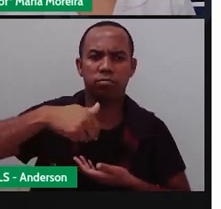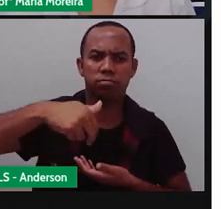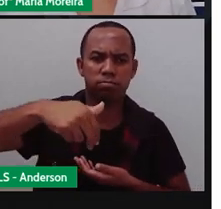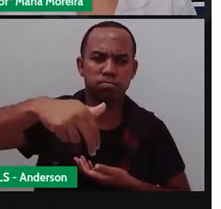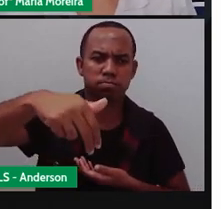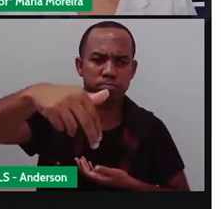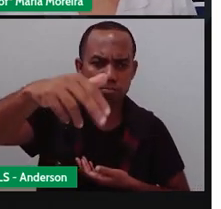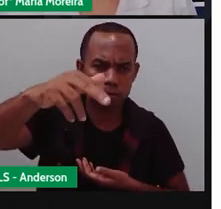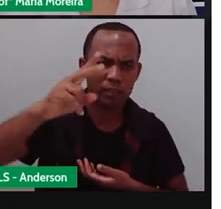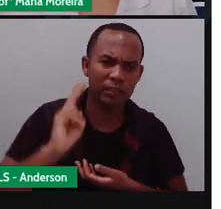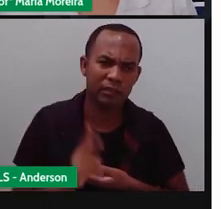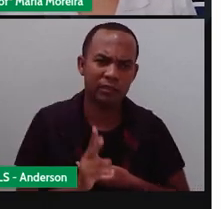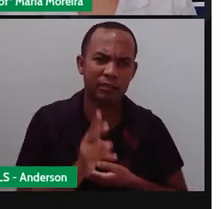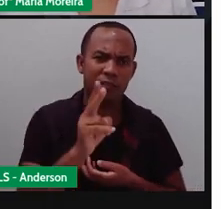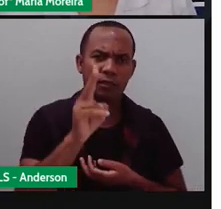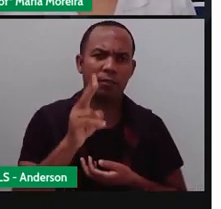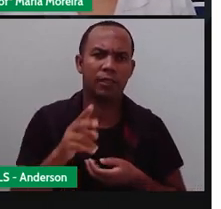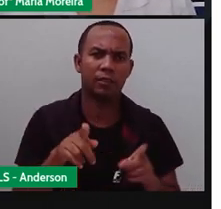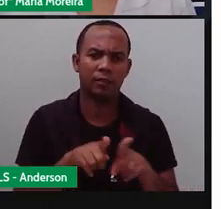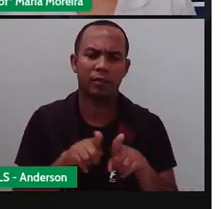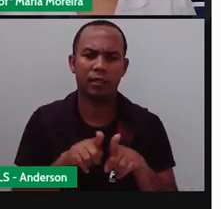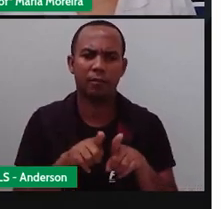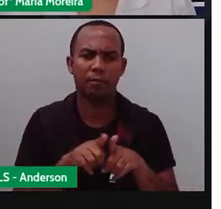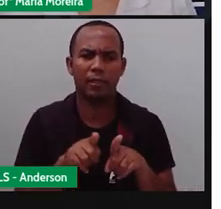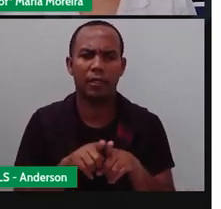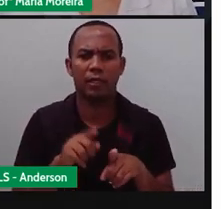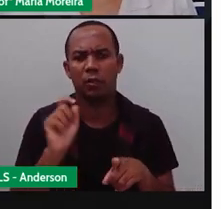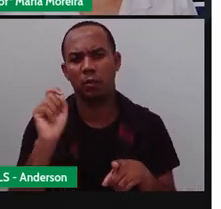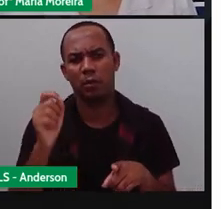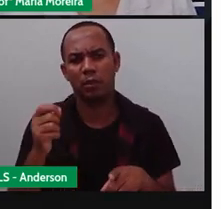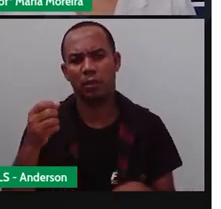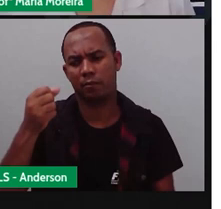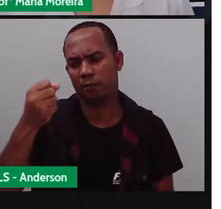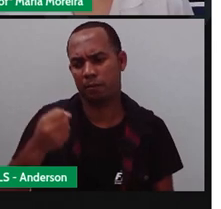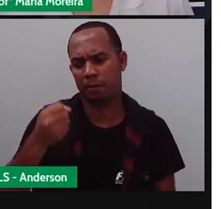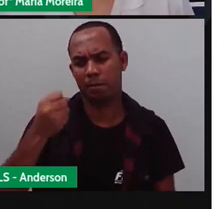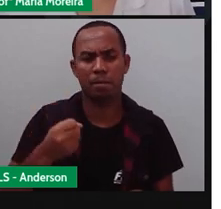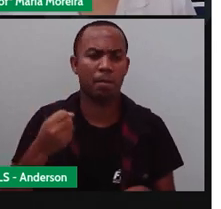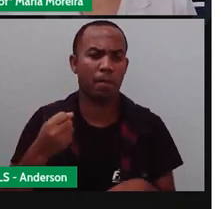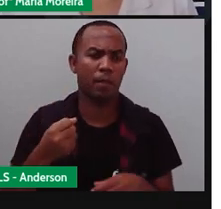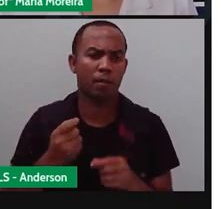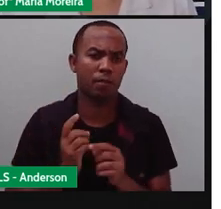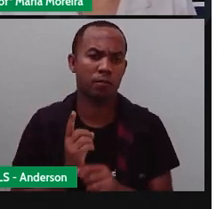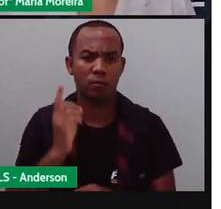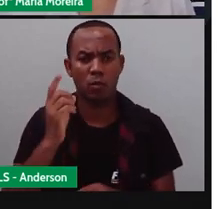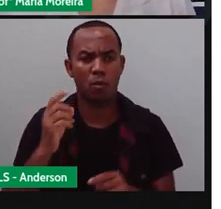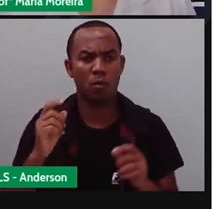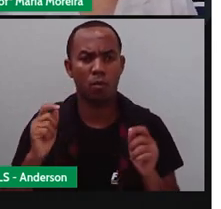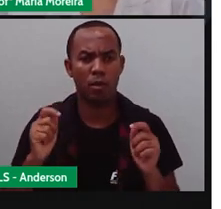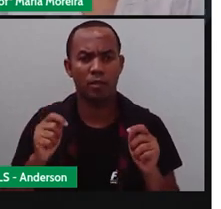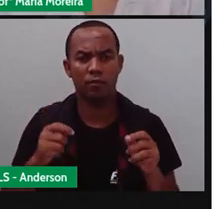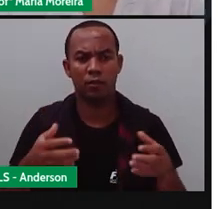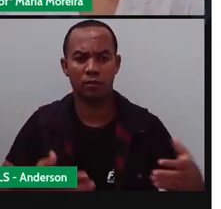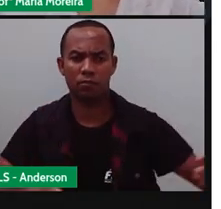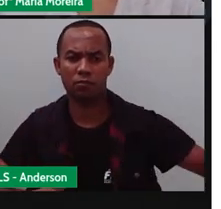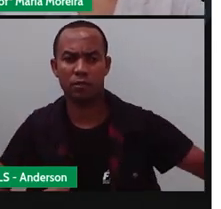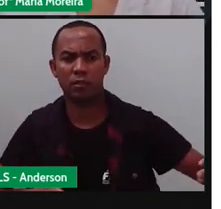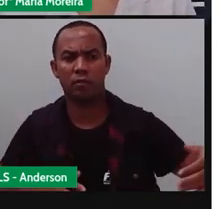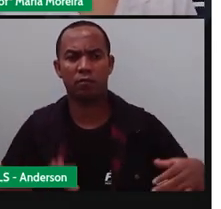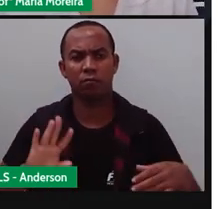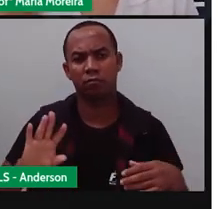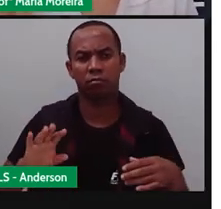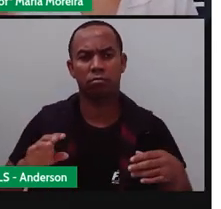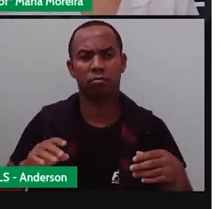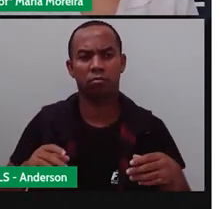né e a seguir a equipamentos associados ao corpo com o cestas várias e carroças então também